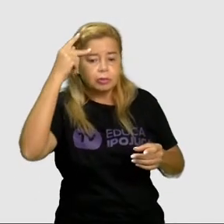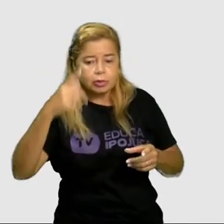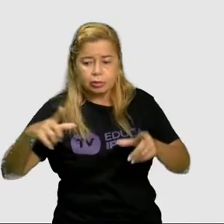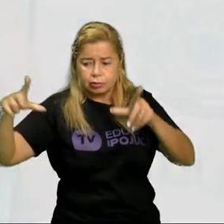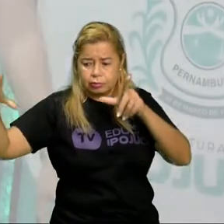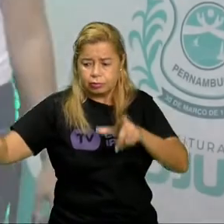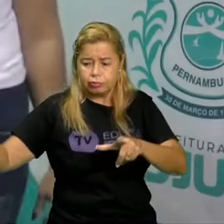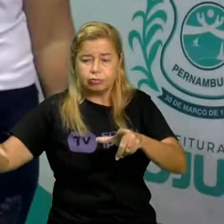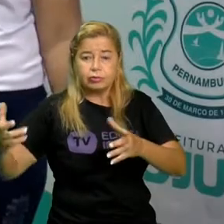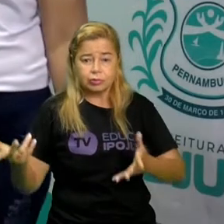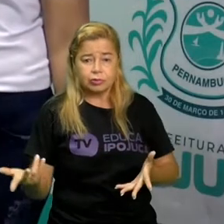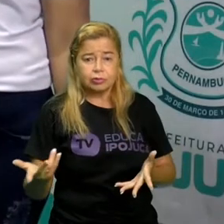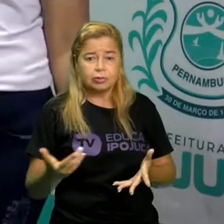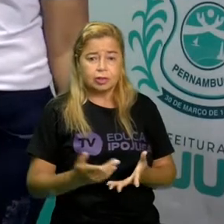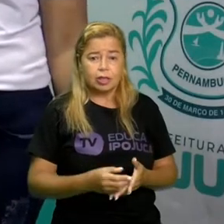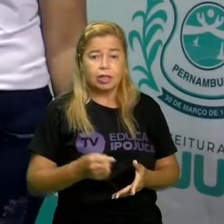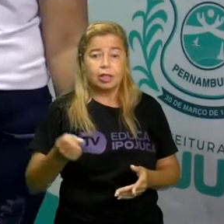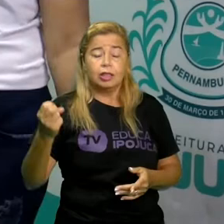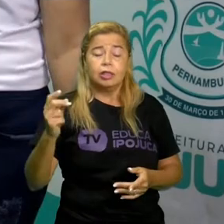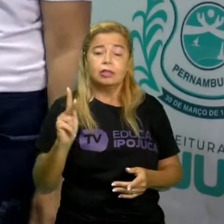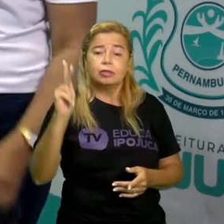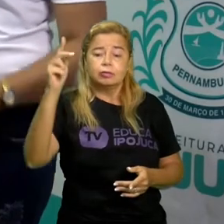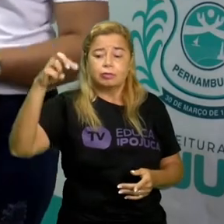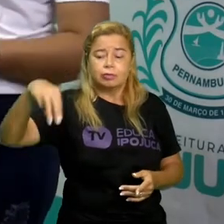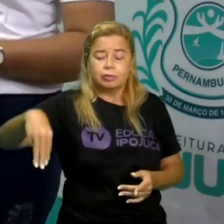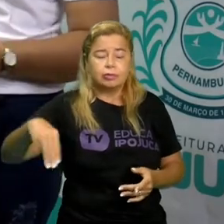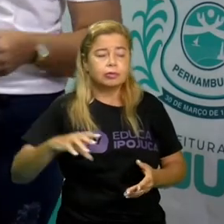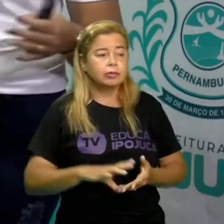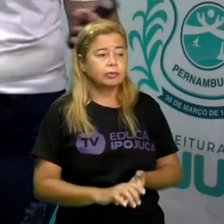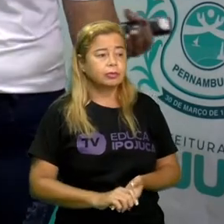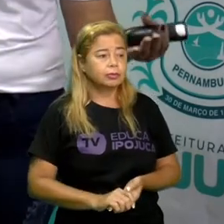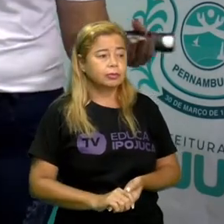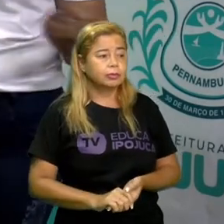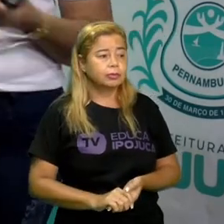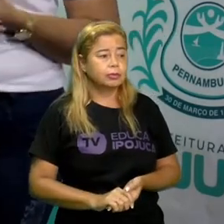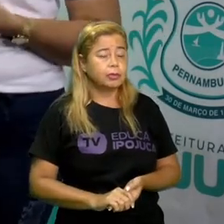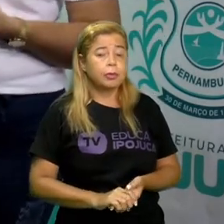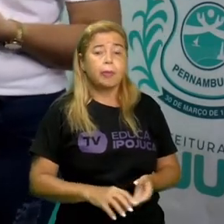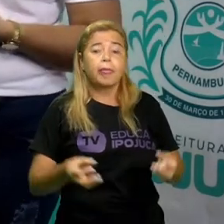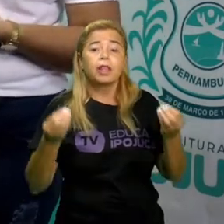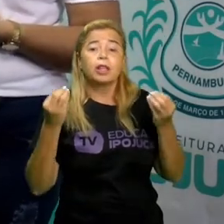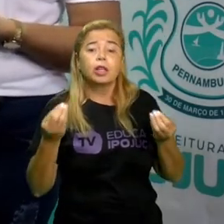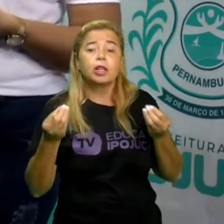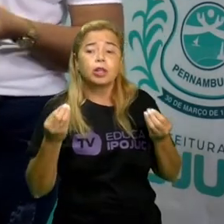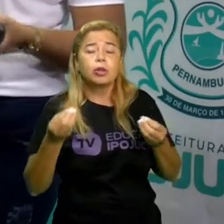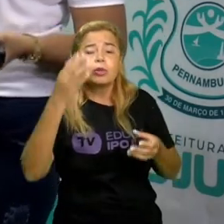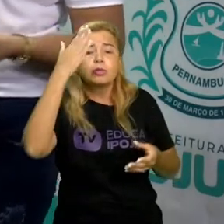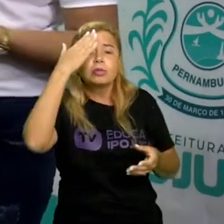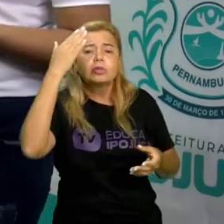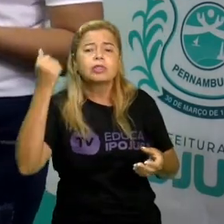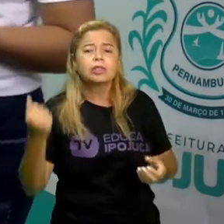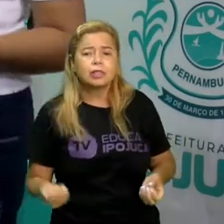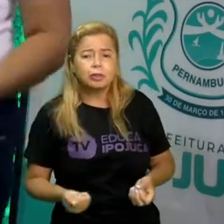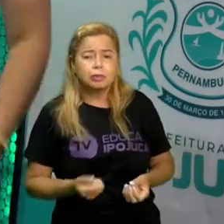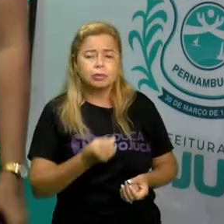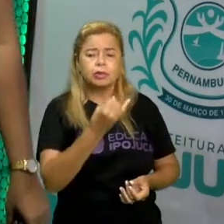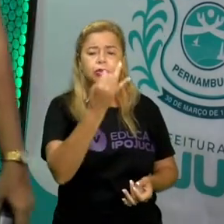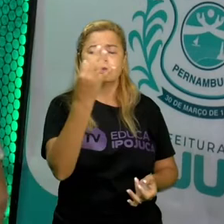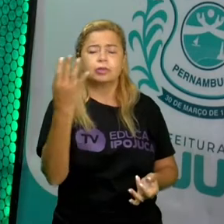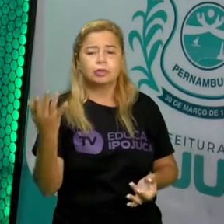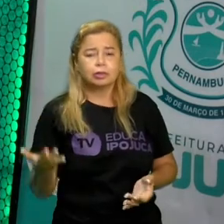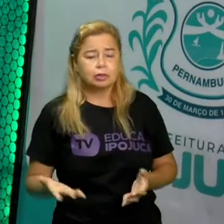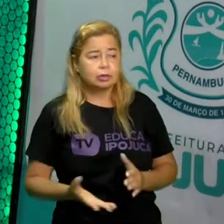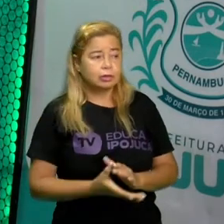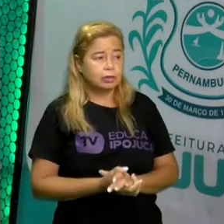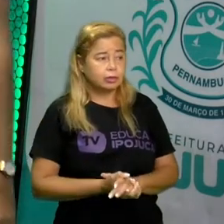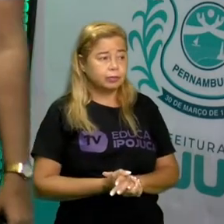ser bastante gente no quilômetro quadrado, né? Como que se calcula isso? Como calcular? Digamos